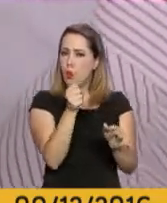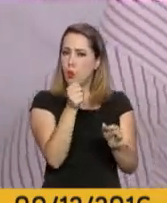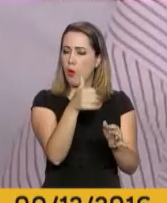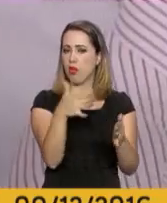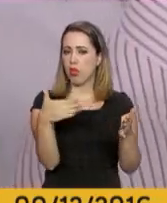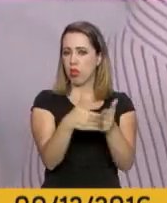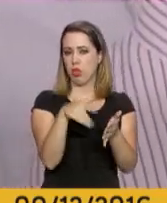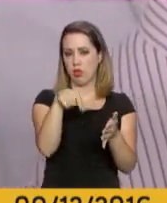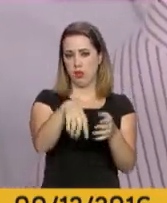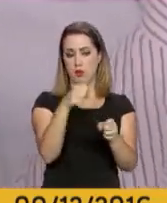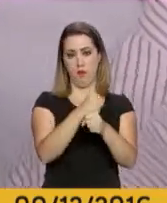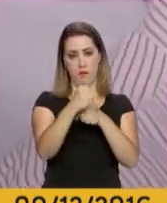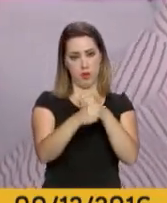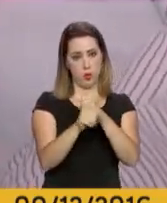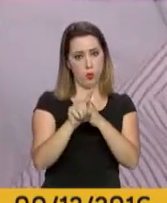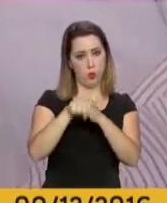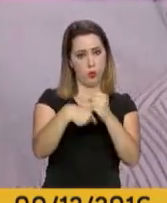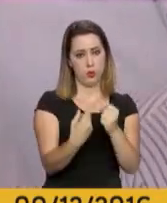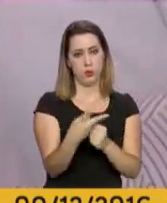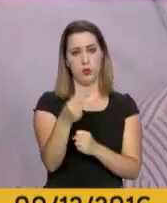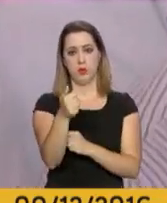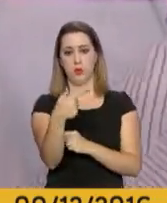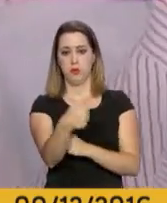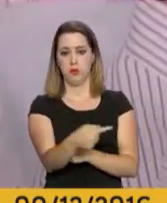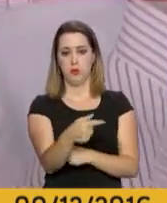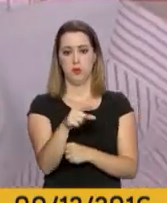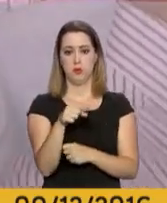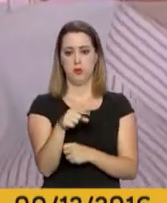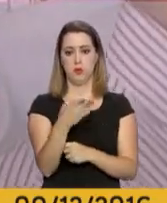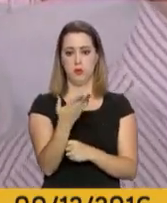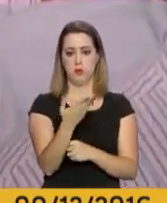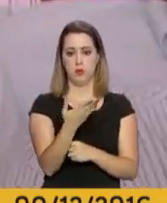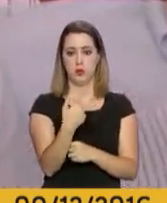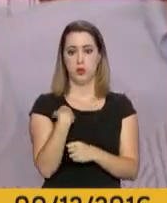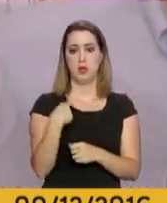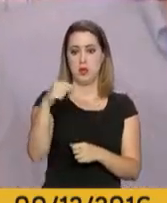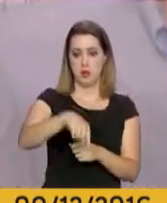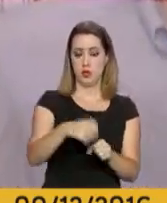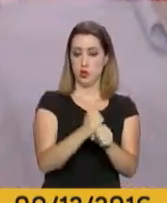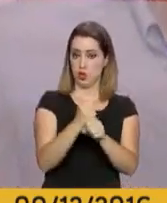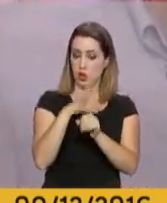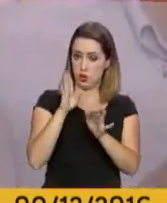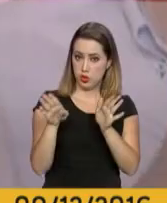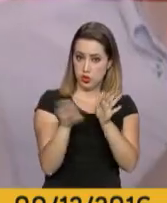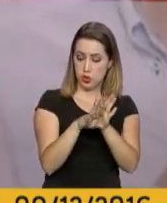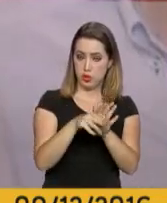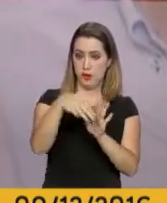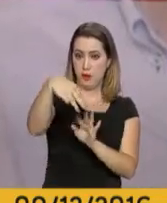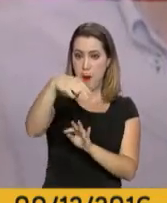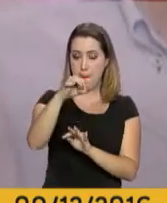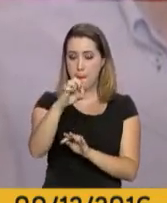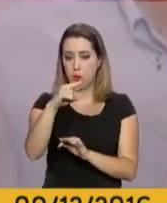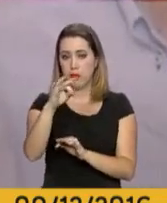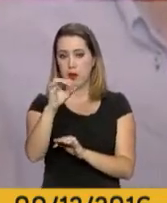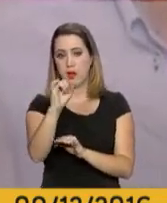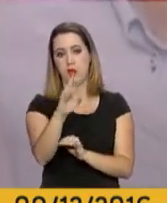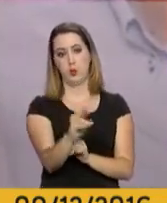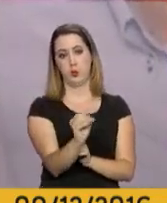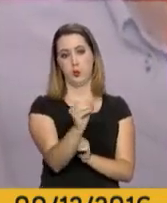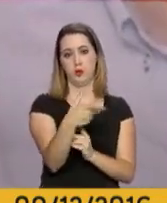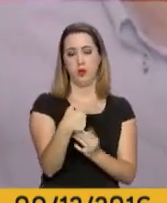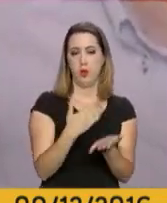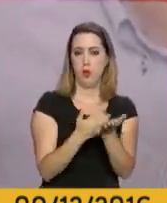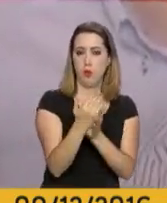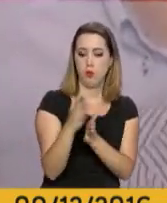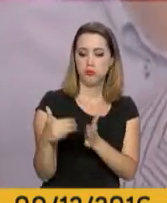fim do ano que vem nós estaremos deste ano nós estaremos chegando em Monteiro estaremos chegando em Monteiro quando as águas tomarão então o curso